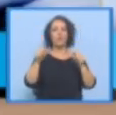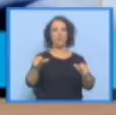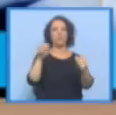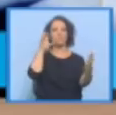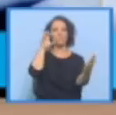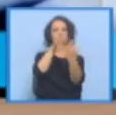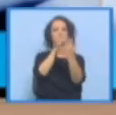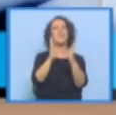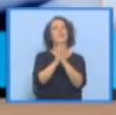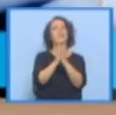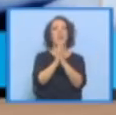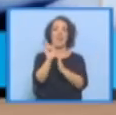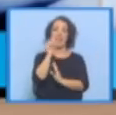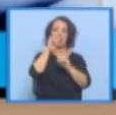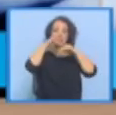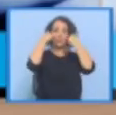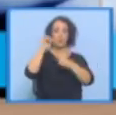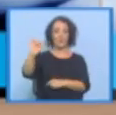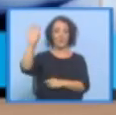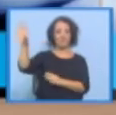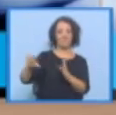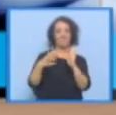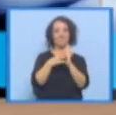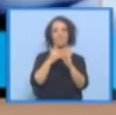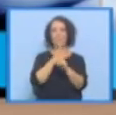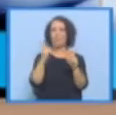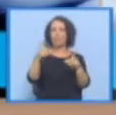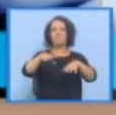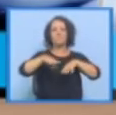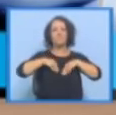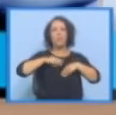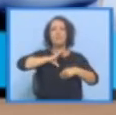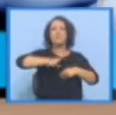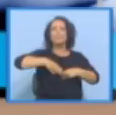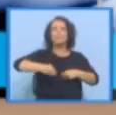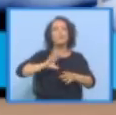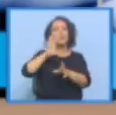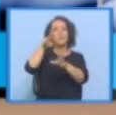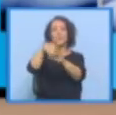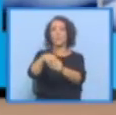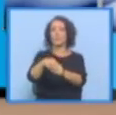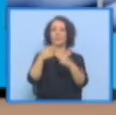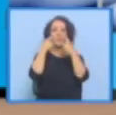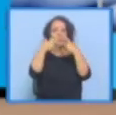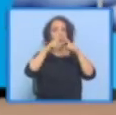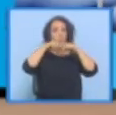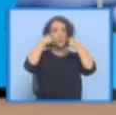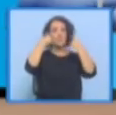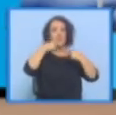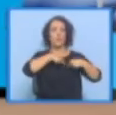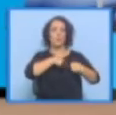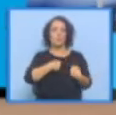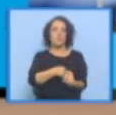aquele sorriso, não é? Porque cabe lá toda a gente, cabe lá o mundo inteiro, porque era um sorriso que vem de um coração cheio de Deus, não